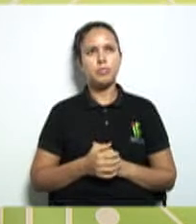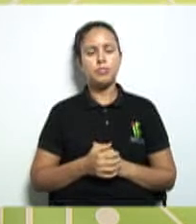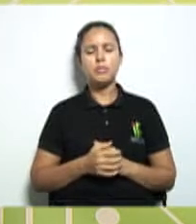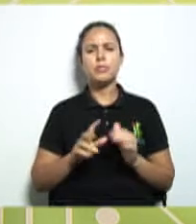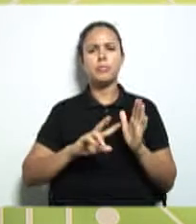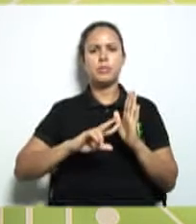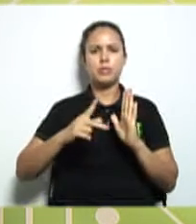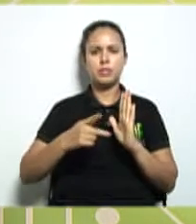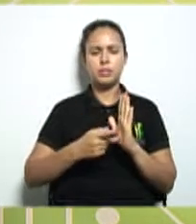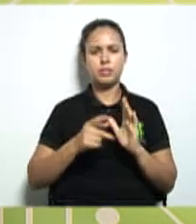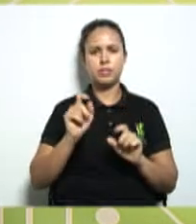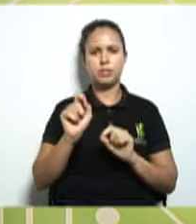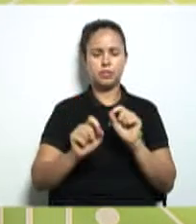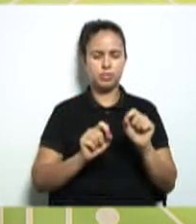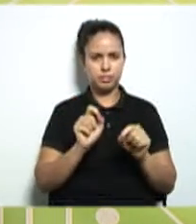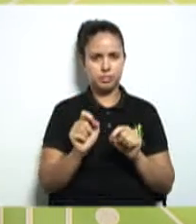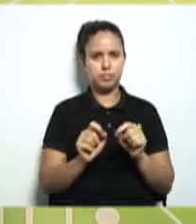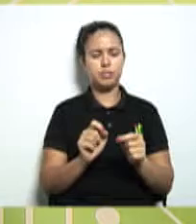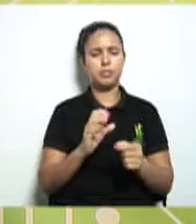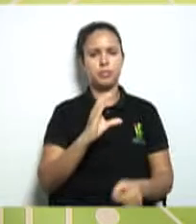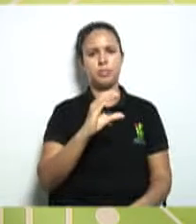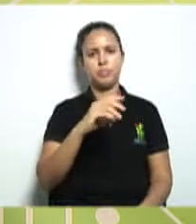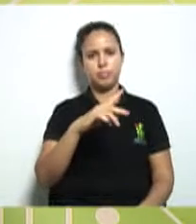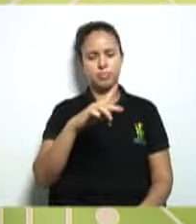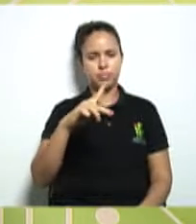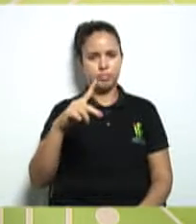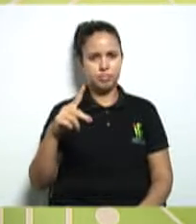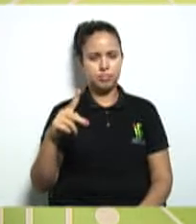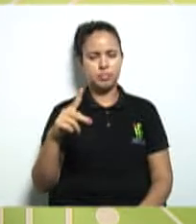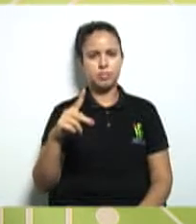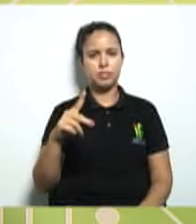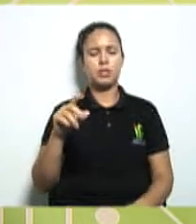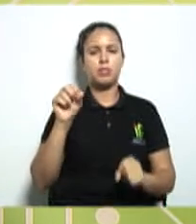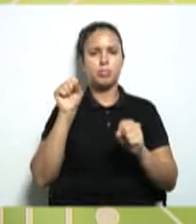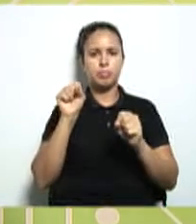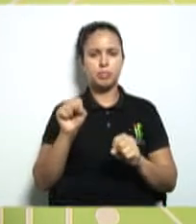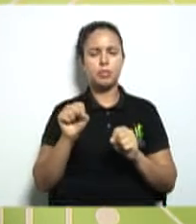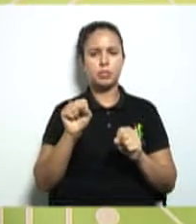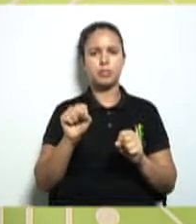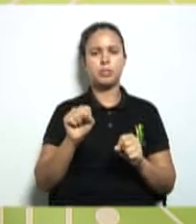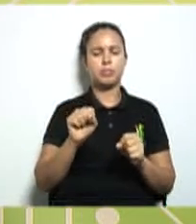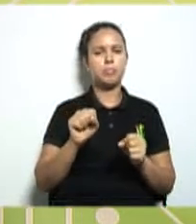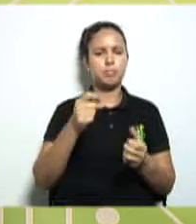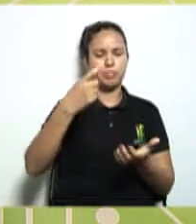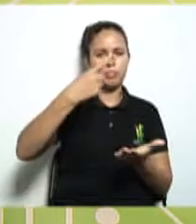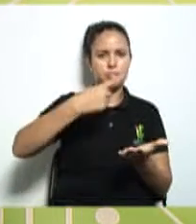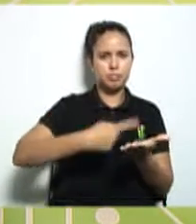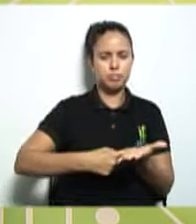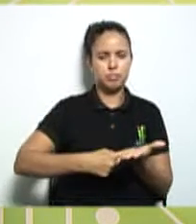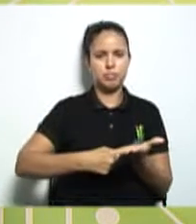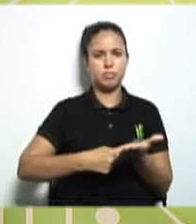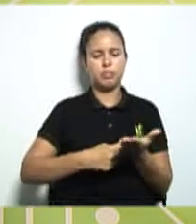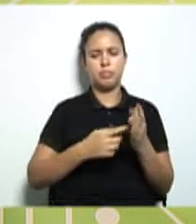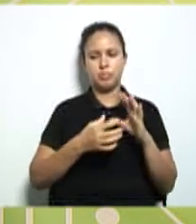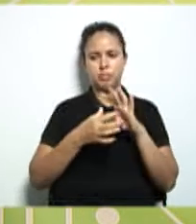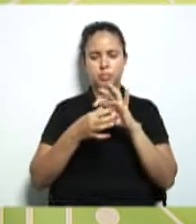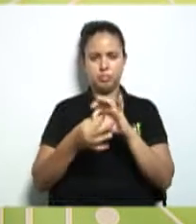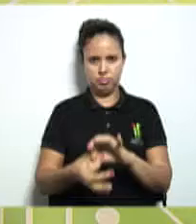isso significa? A cooperativa, ela pode firmar algumas